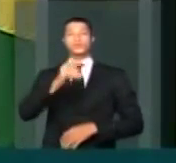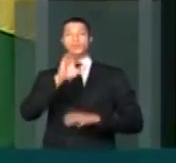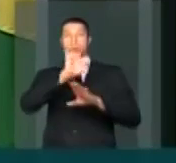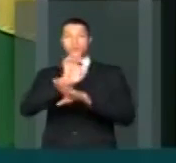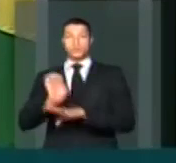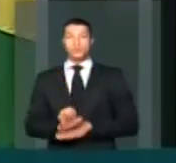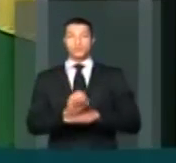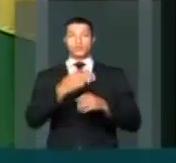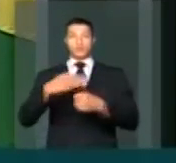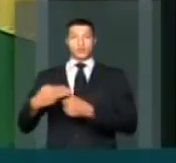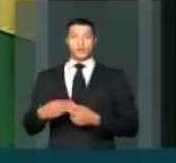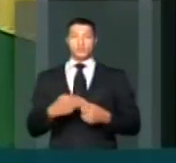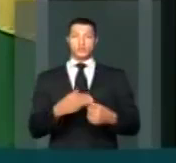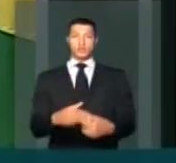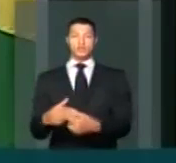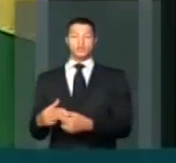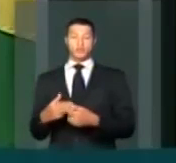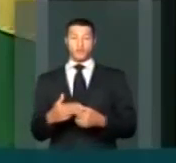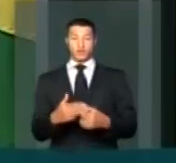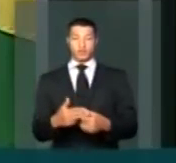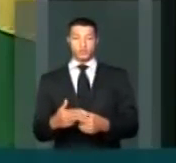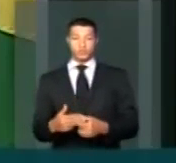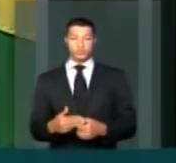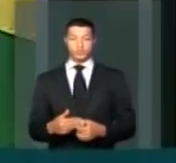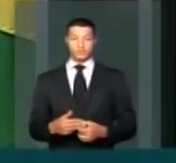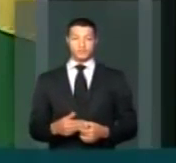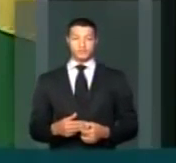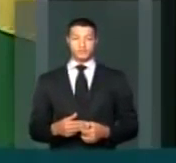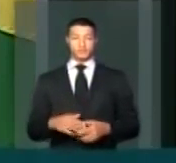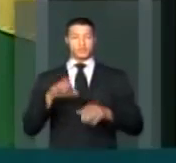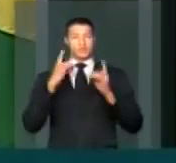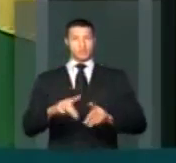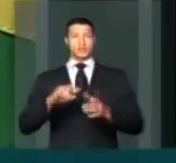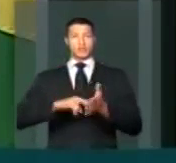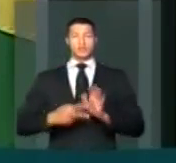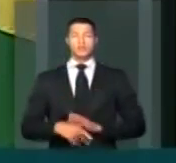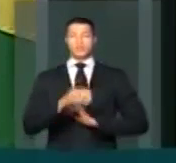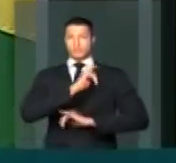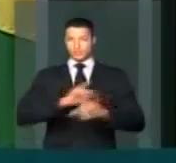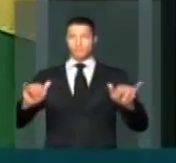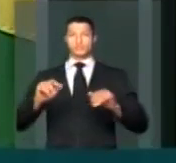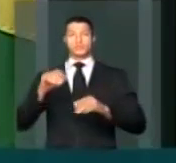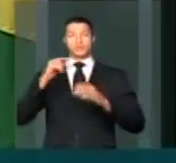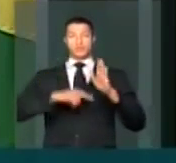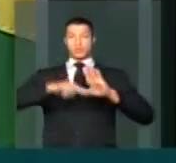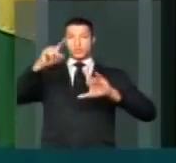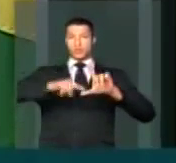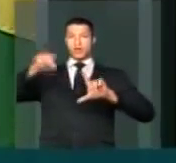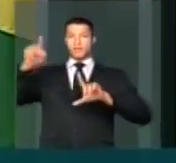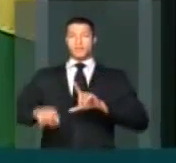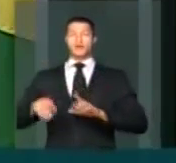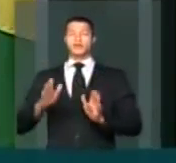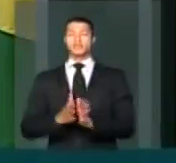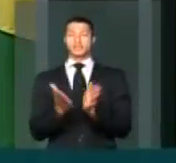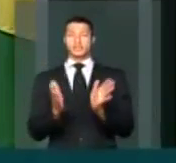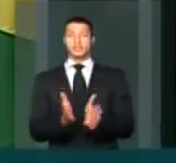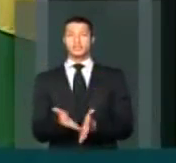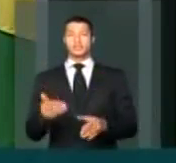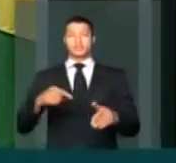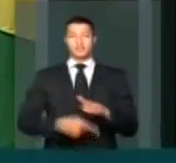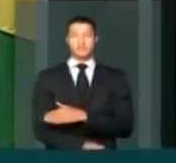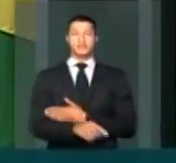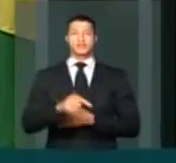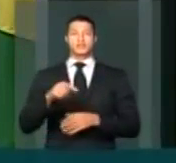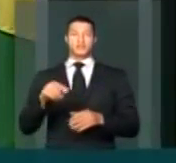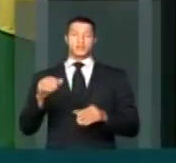de estados e municípios, têm sim reduzido significativamente os índices de pobreza e miséria